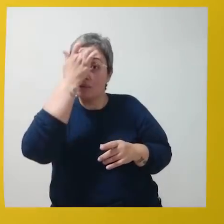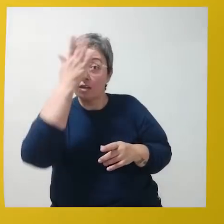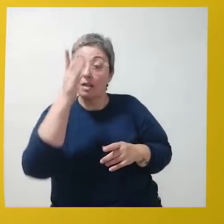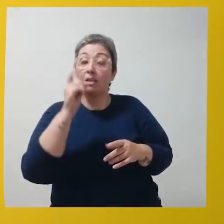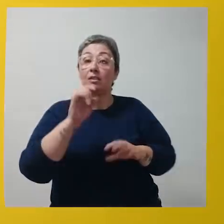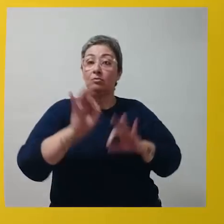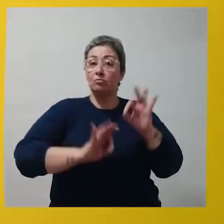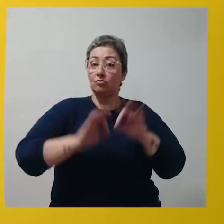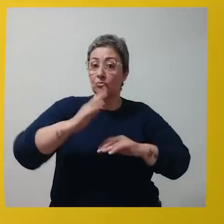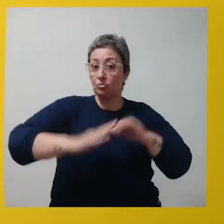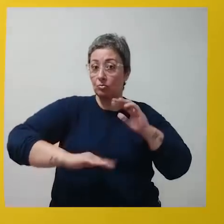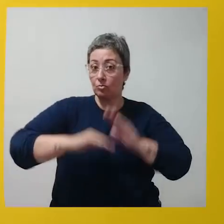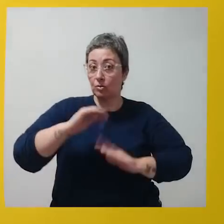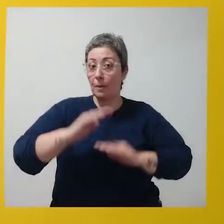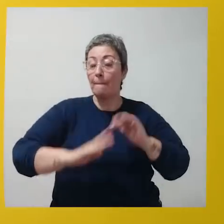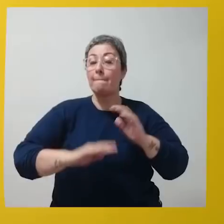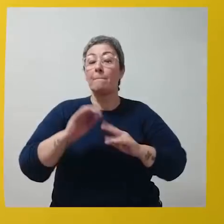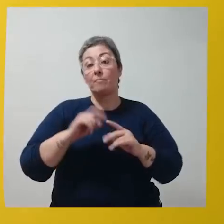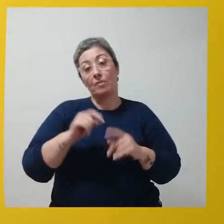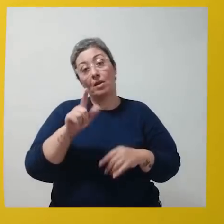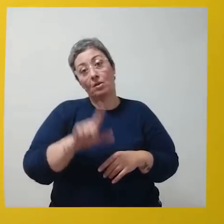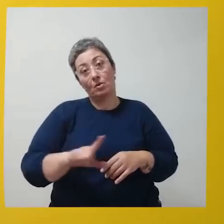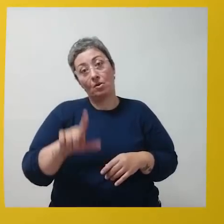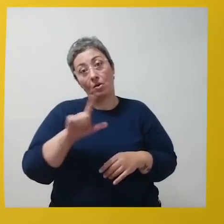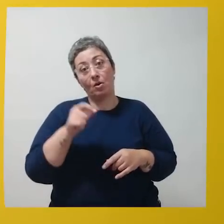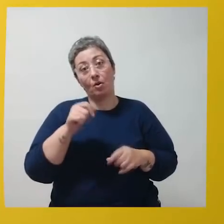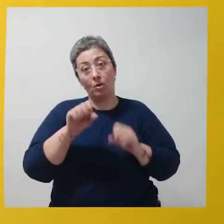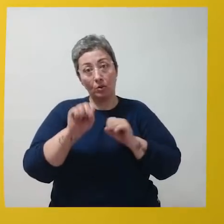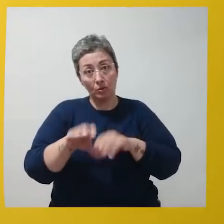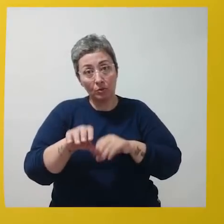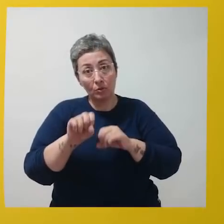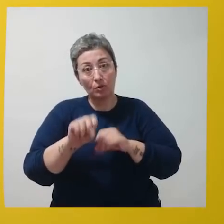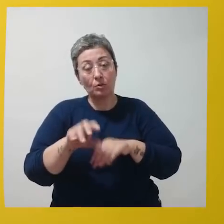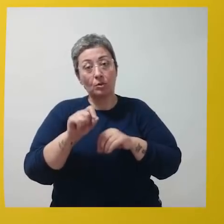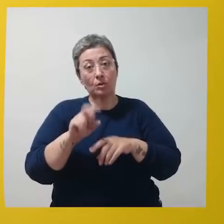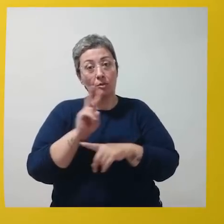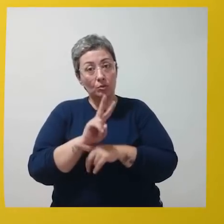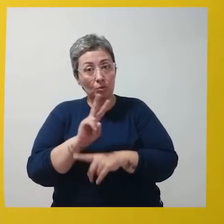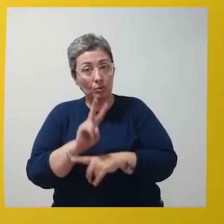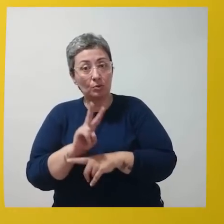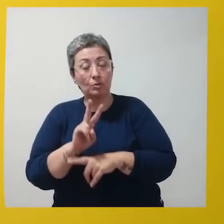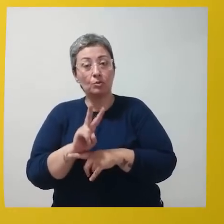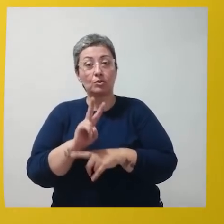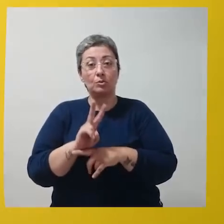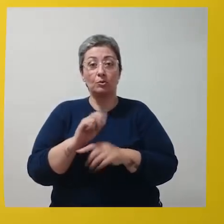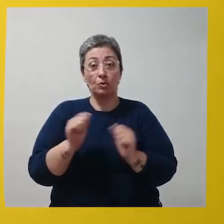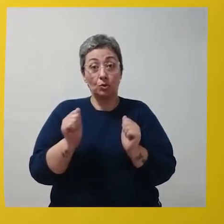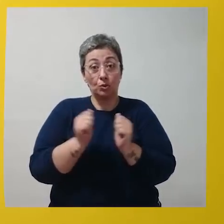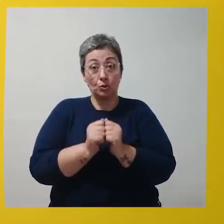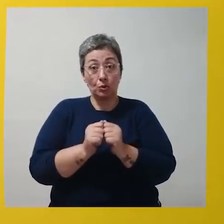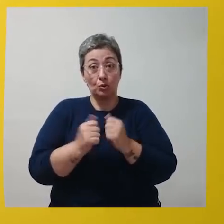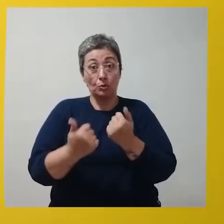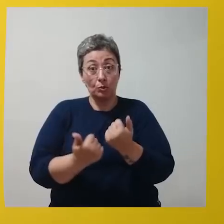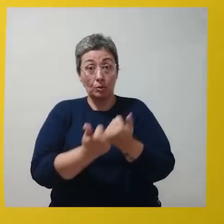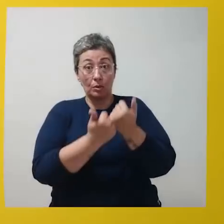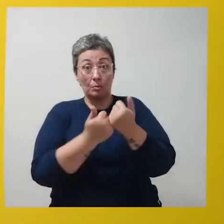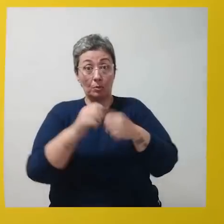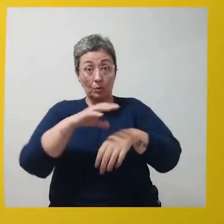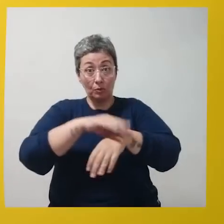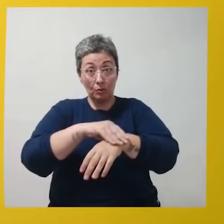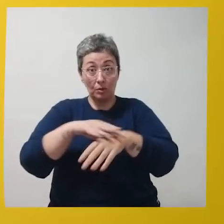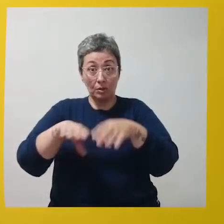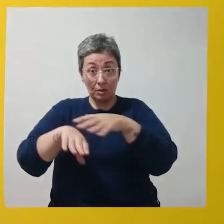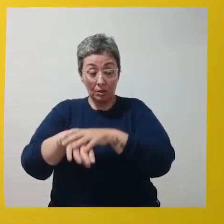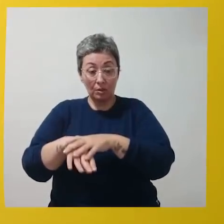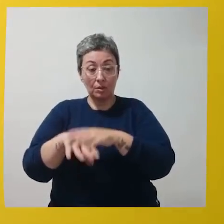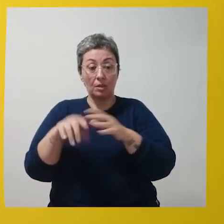ser realizada, né? Claro que orientando a criança, supervisionando, fazendo junto com apoio físico total,